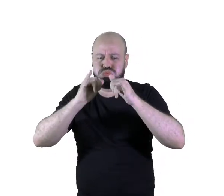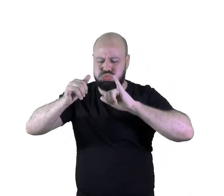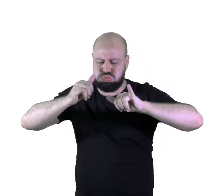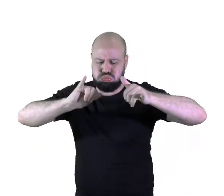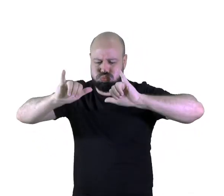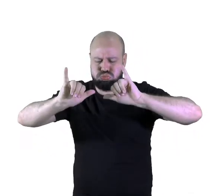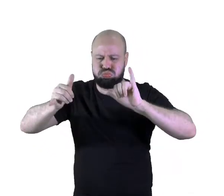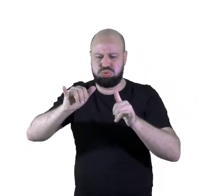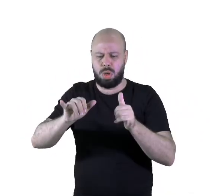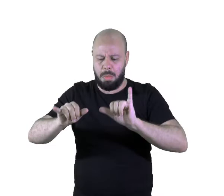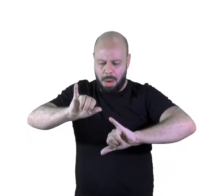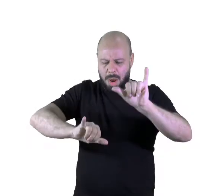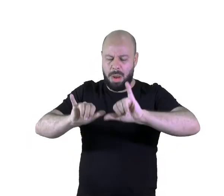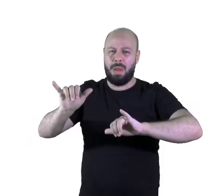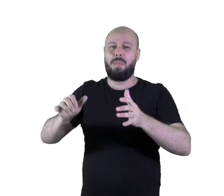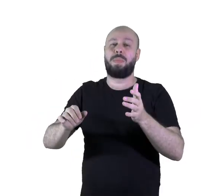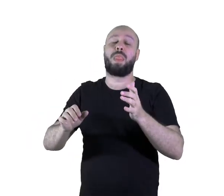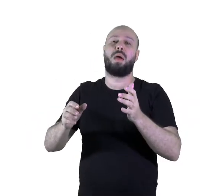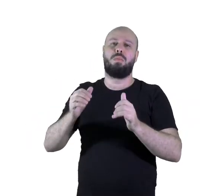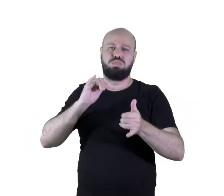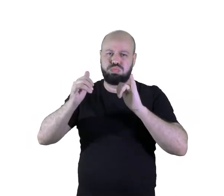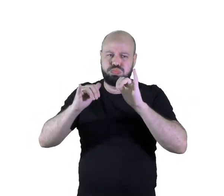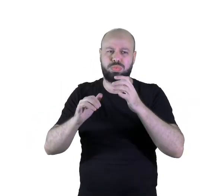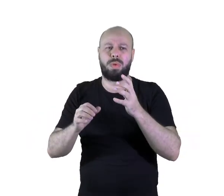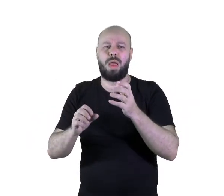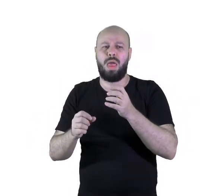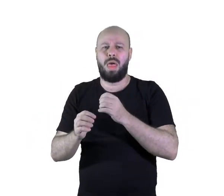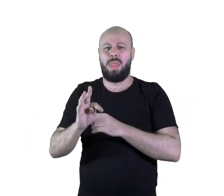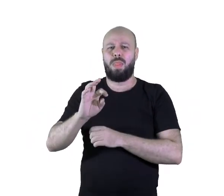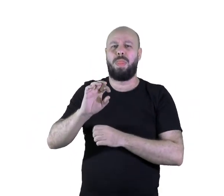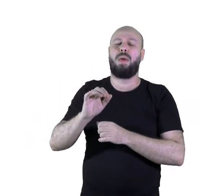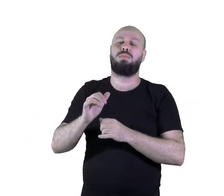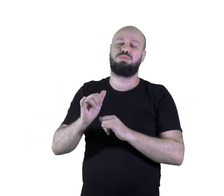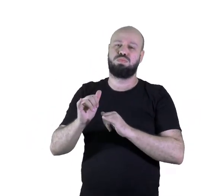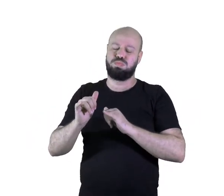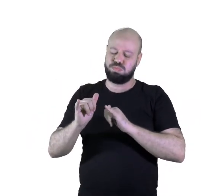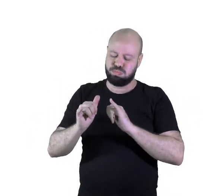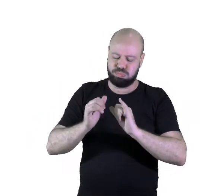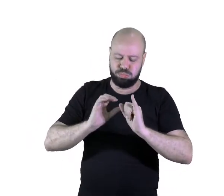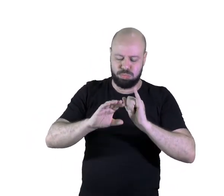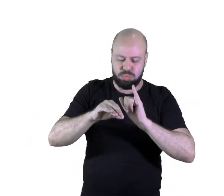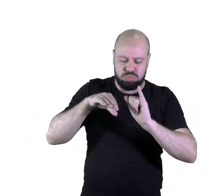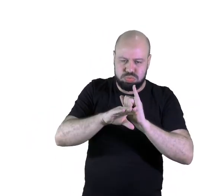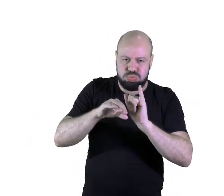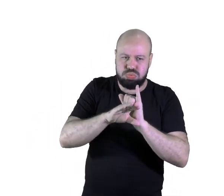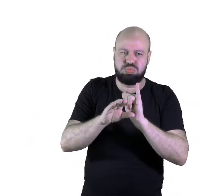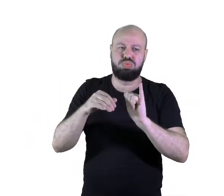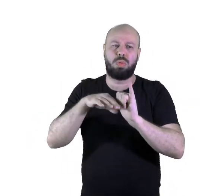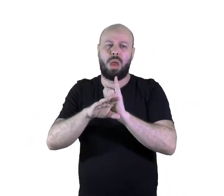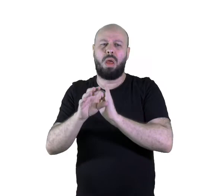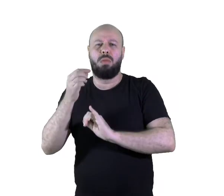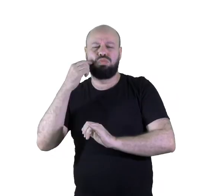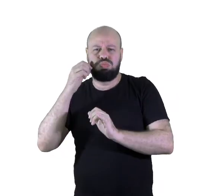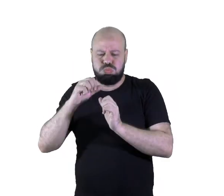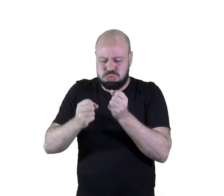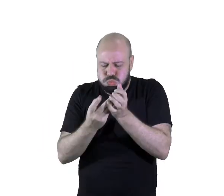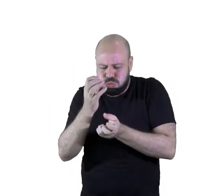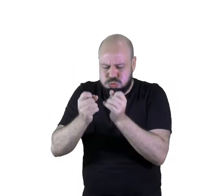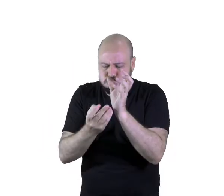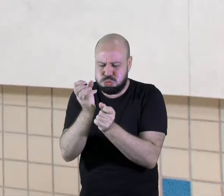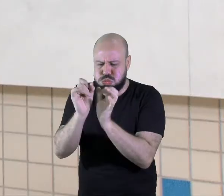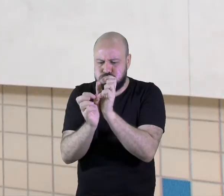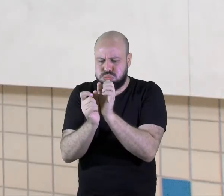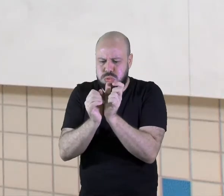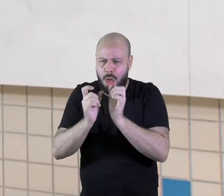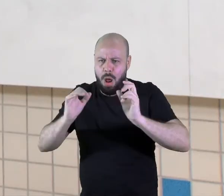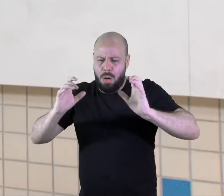através de reações termonucleares, né? E há um cálculo que diz, quando ocorre uma